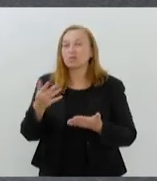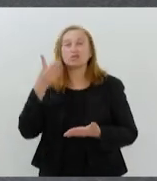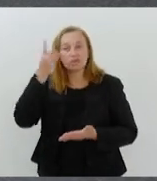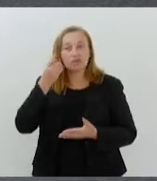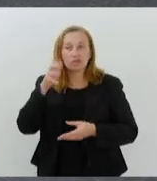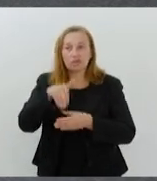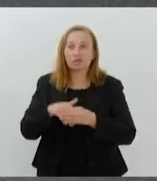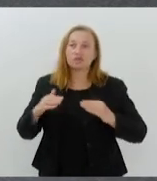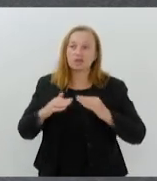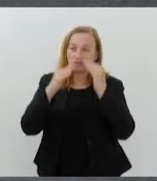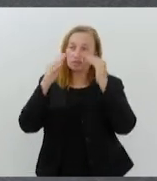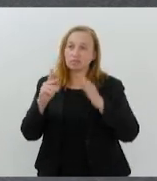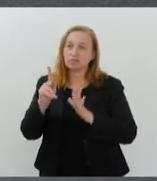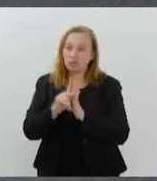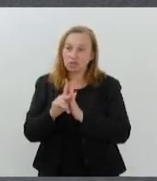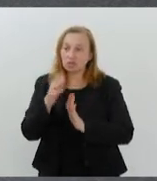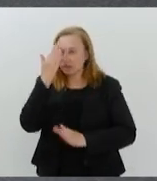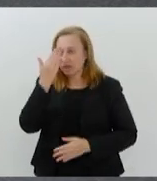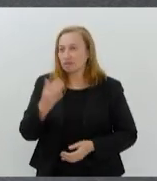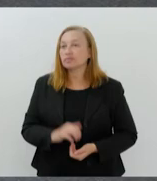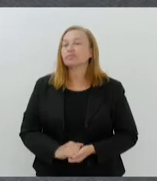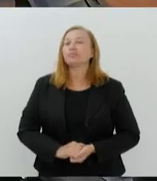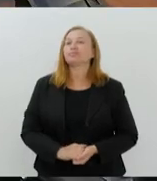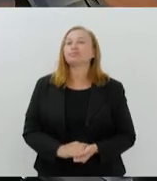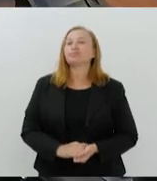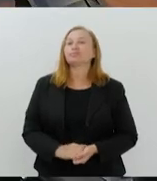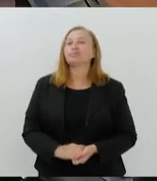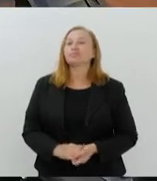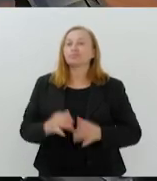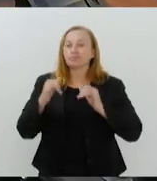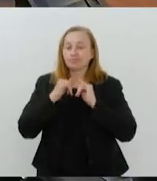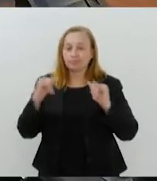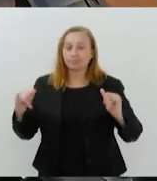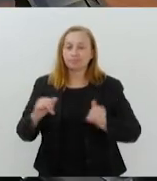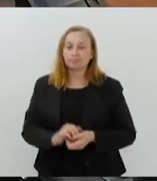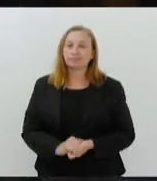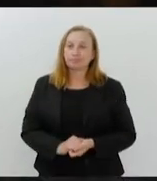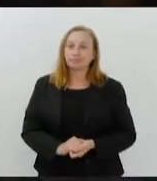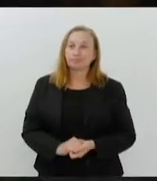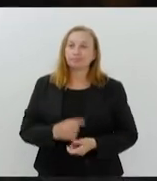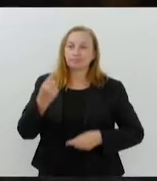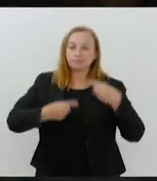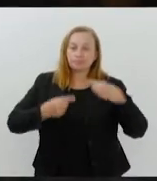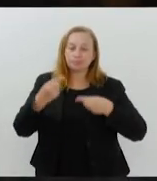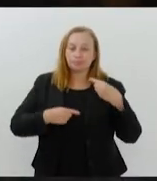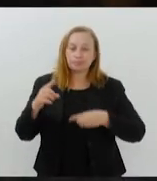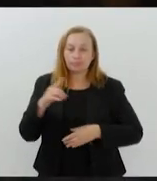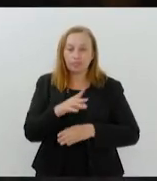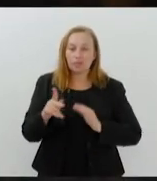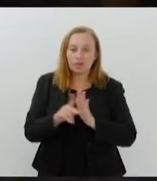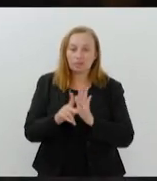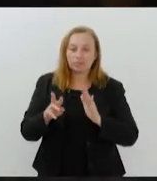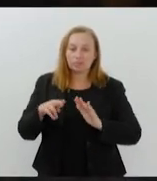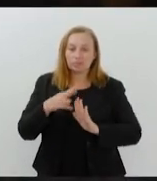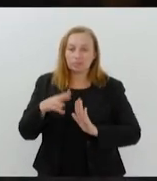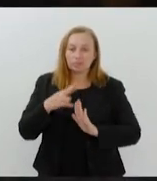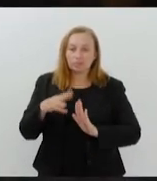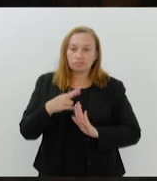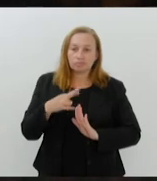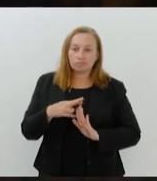votaram favoravelmente ao projeto. Obrigada. Anuncio. Em discussão única, projeto de resolução